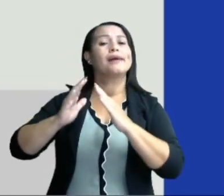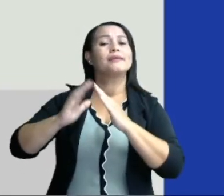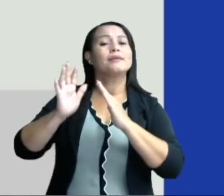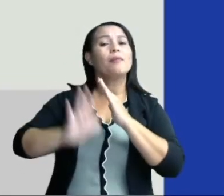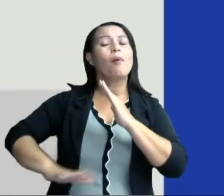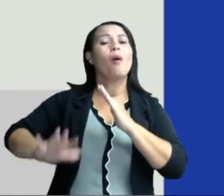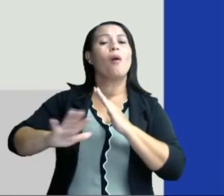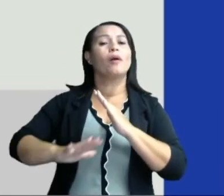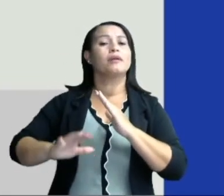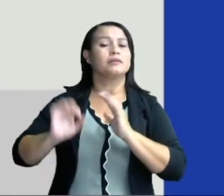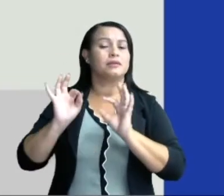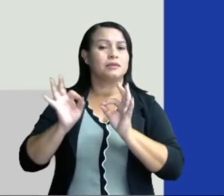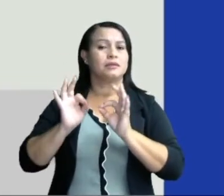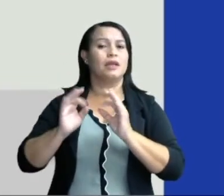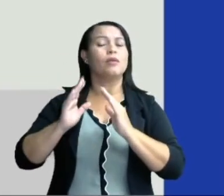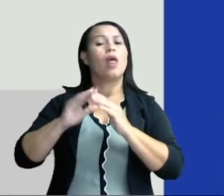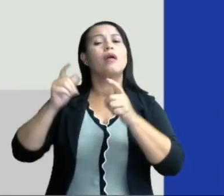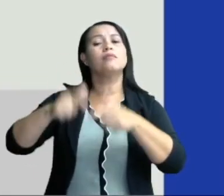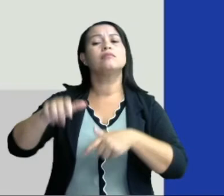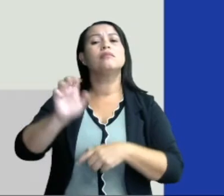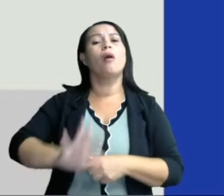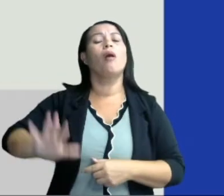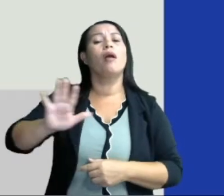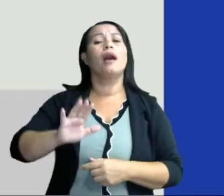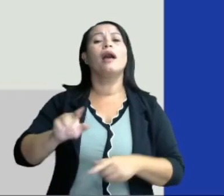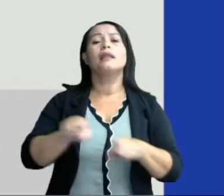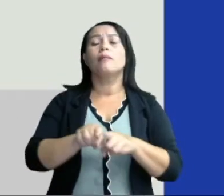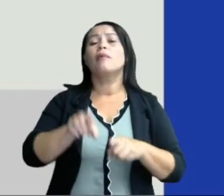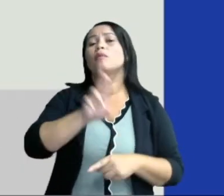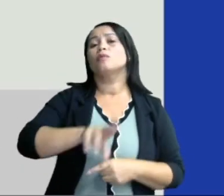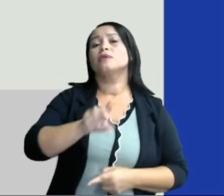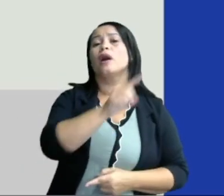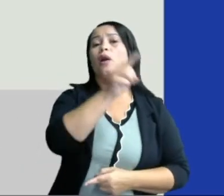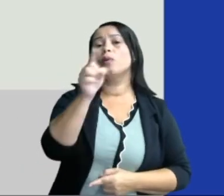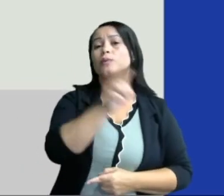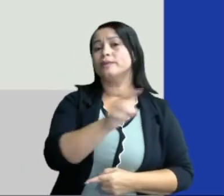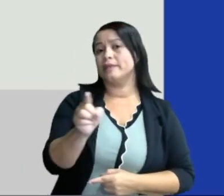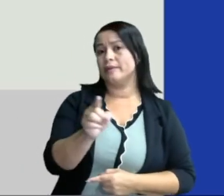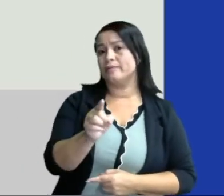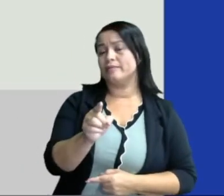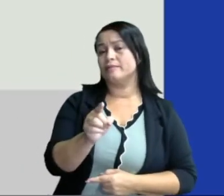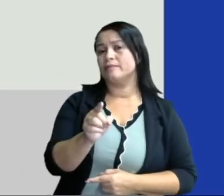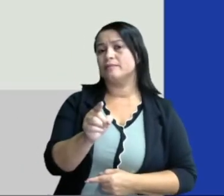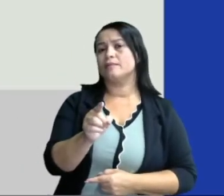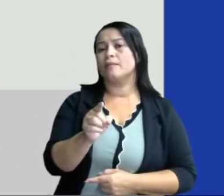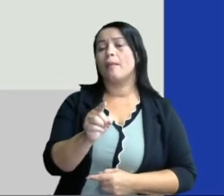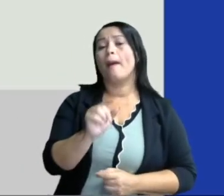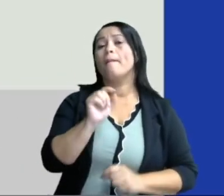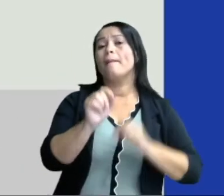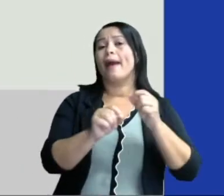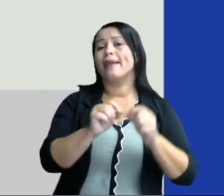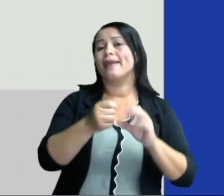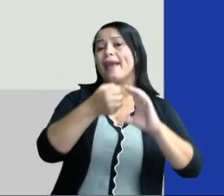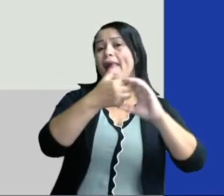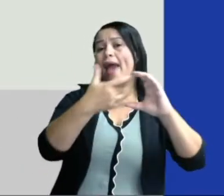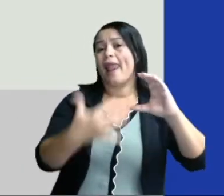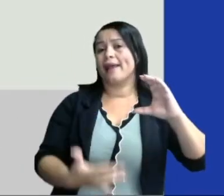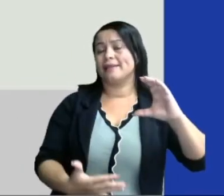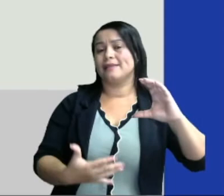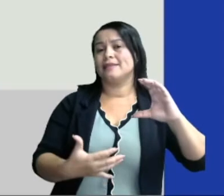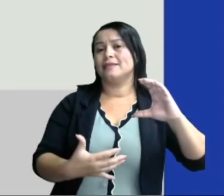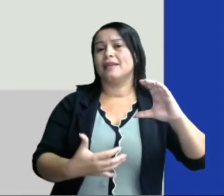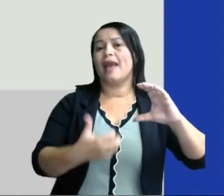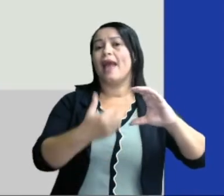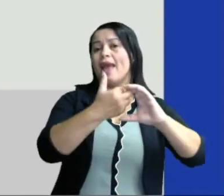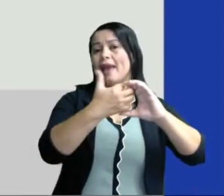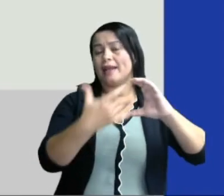certo? Ou lugar, relacionado a lugar ou nacionalidade. E a gente usa o Z, tá? Para